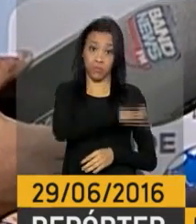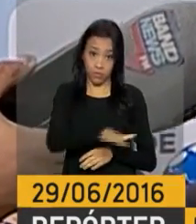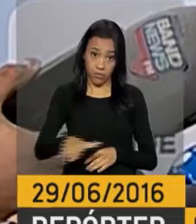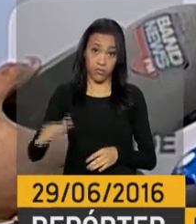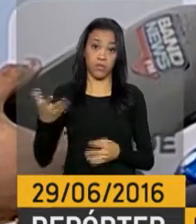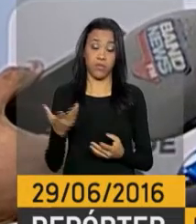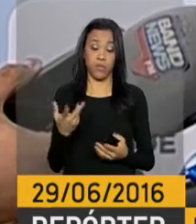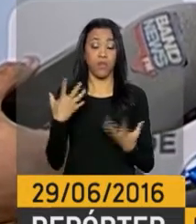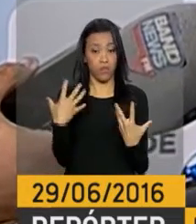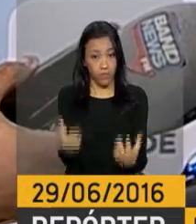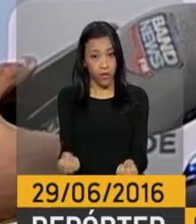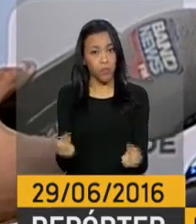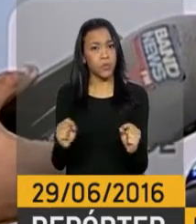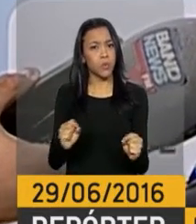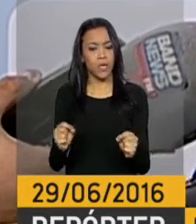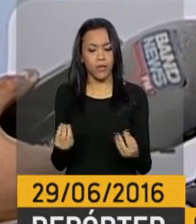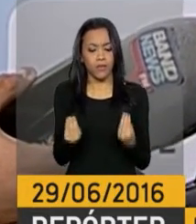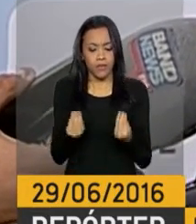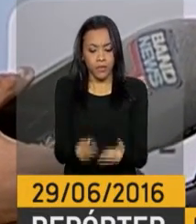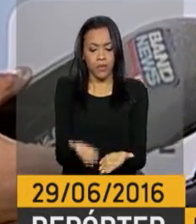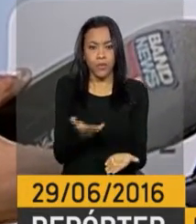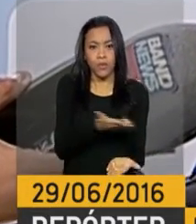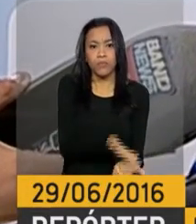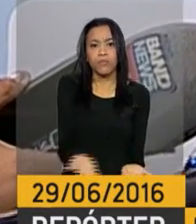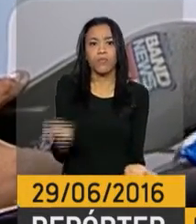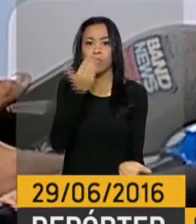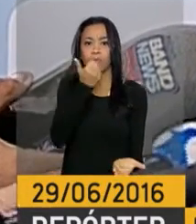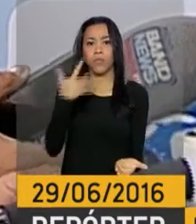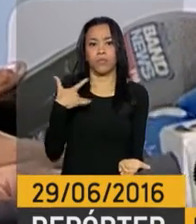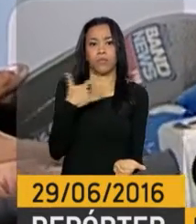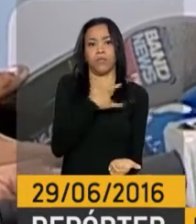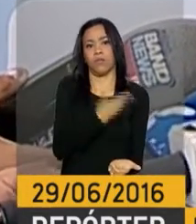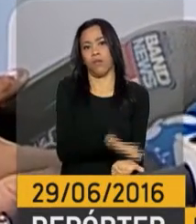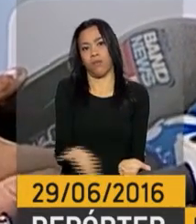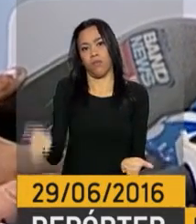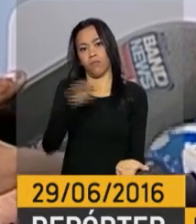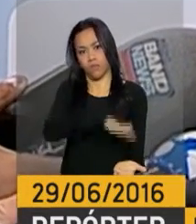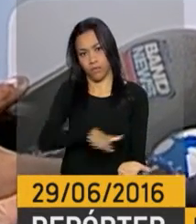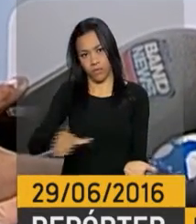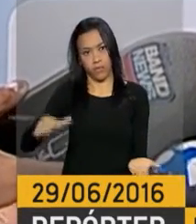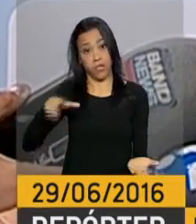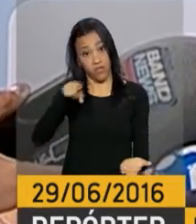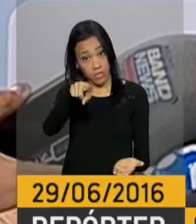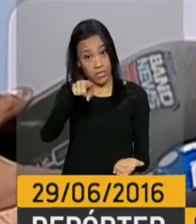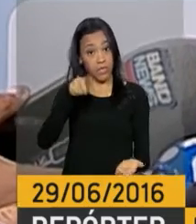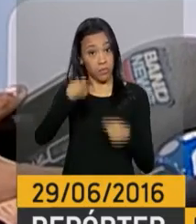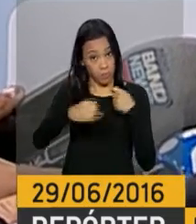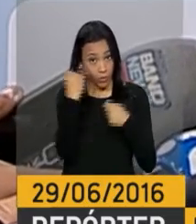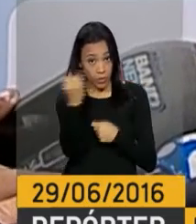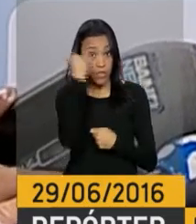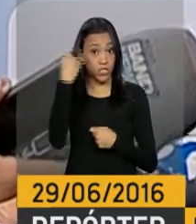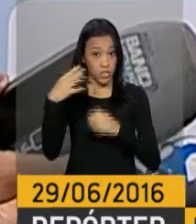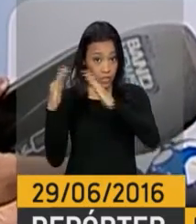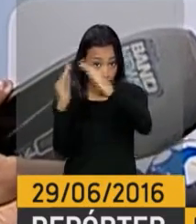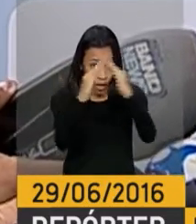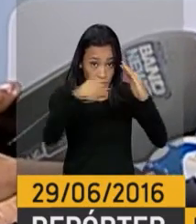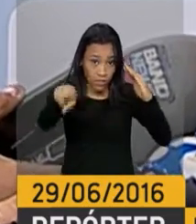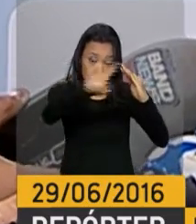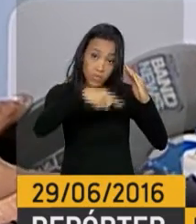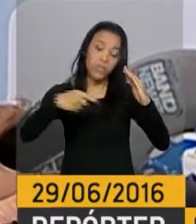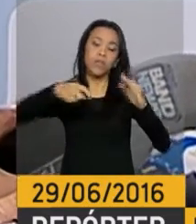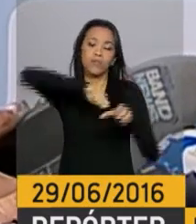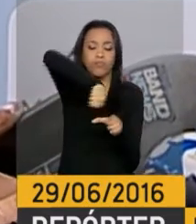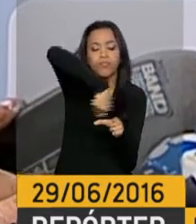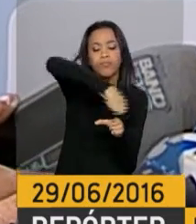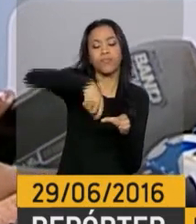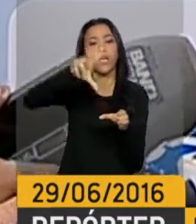faremos isso dando a eles alimentação saudável. Agora, muito importante, você, dona de casa, reduz a adição de sal